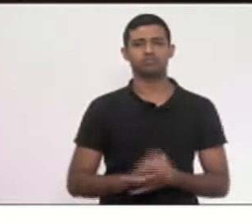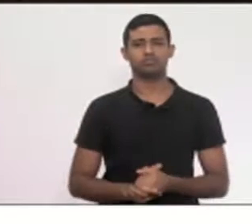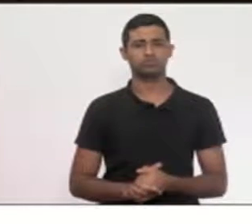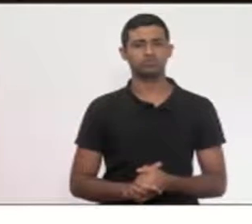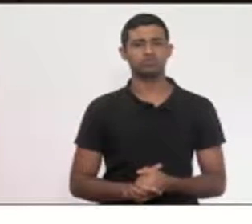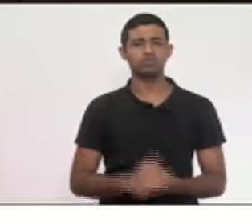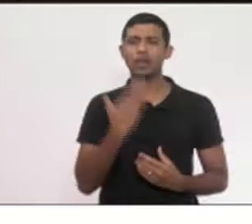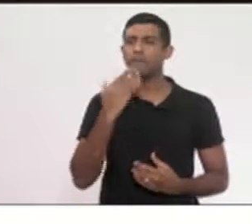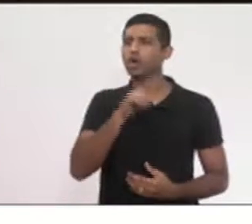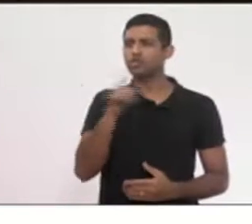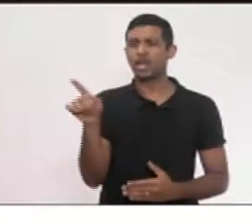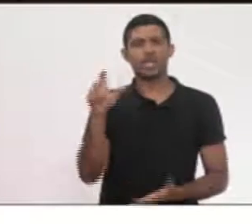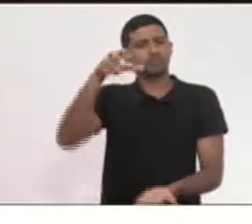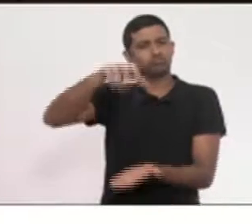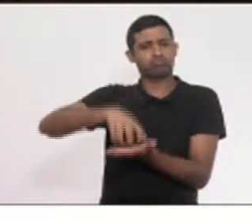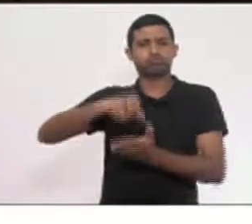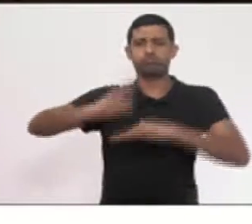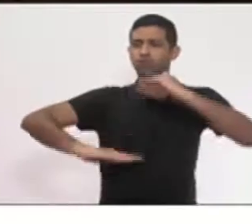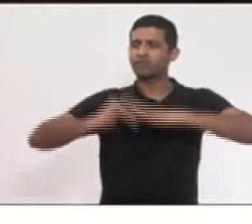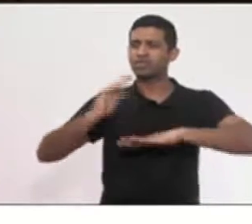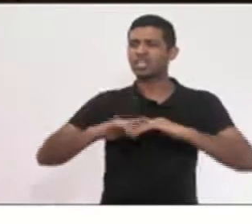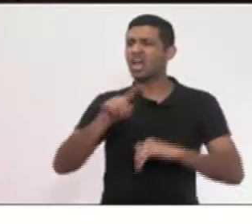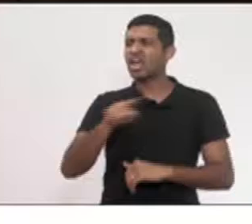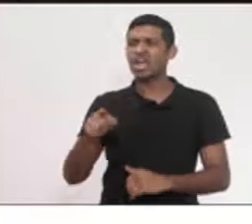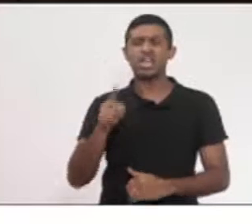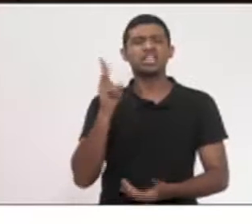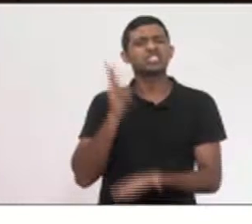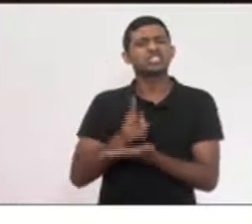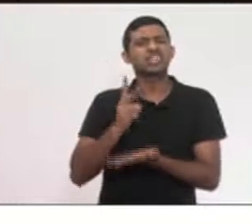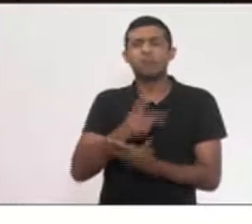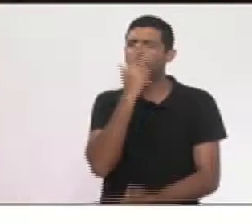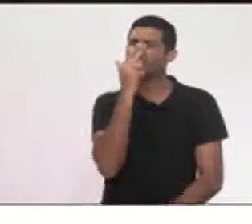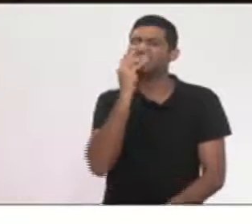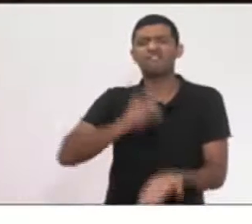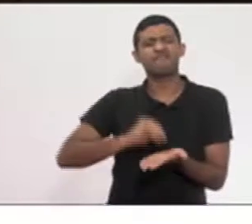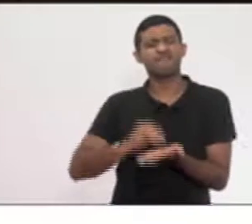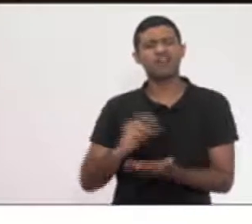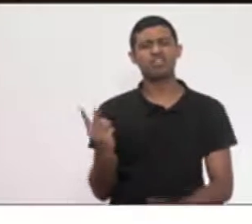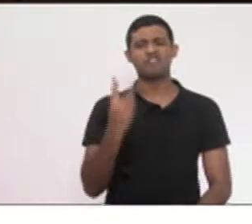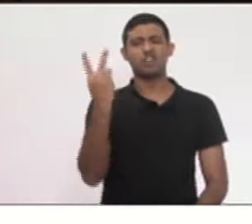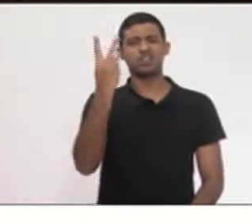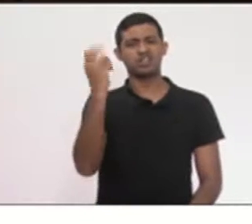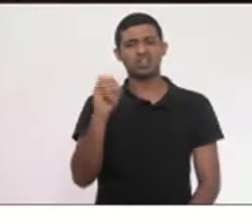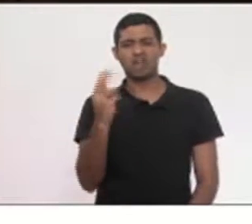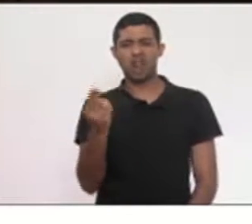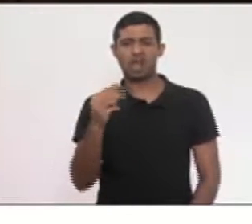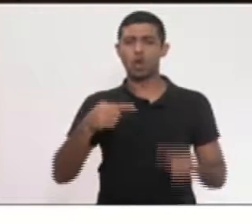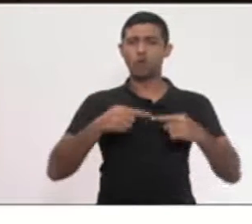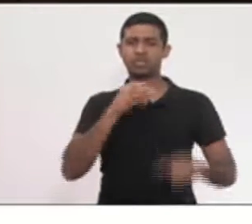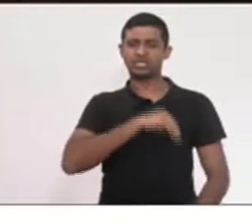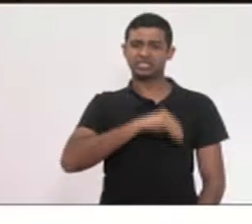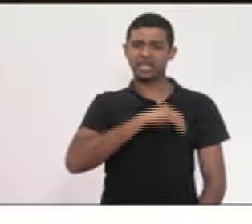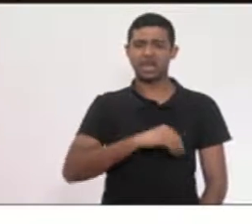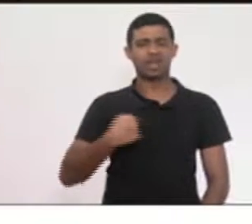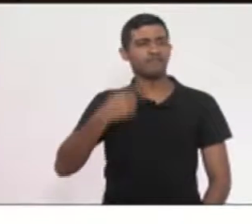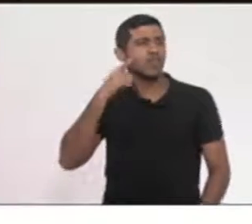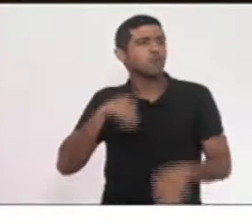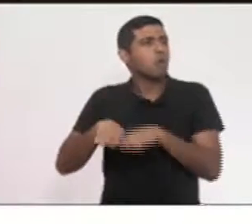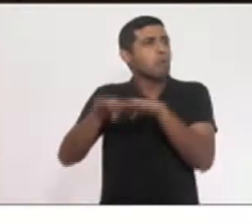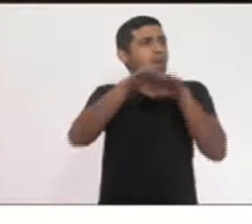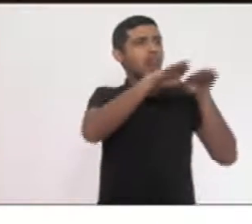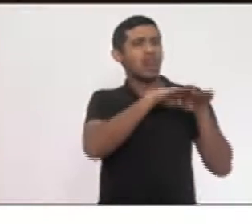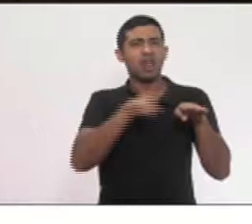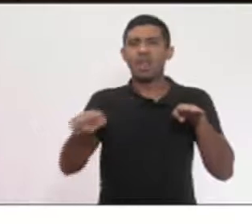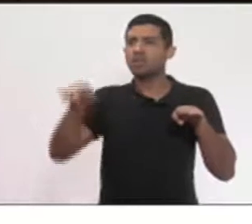das categorias que acabam tendo a maior desvalorização remuneratória comparativamente a todas as demais.